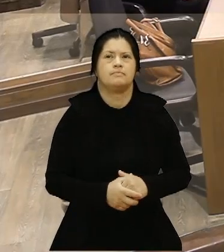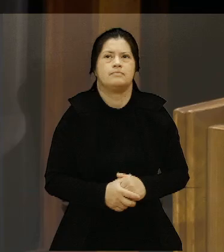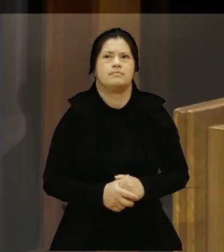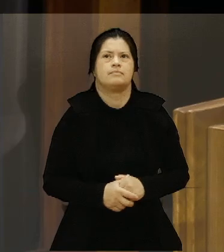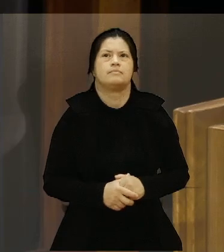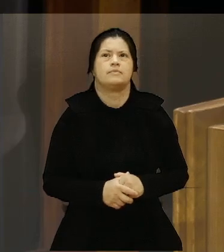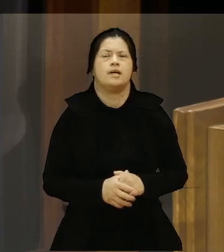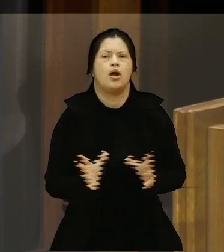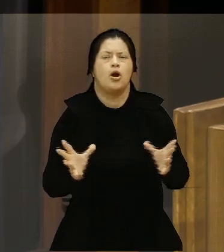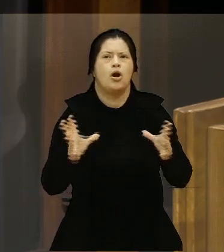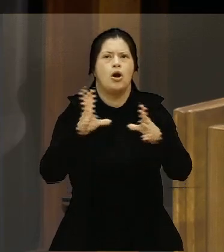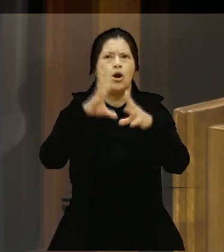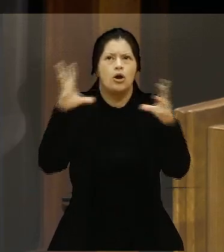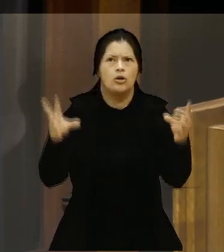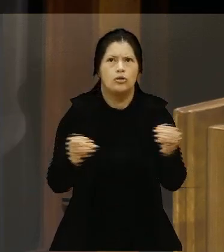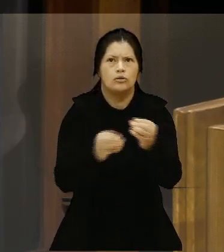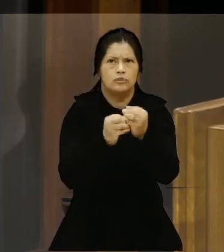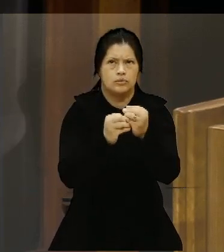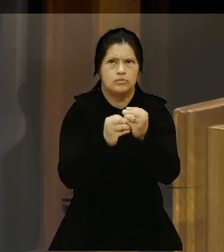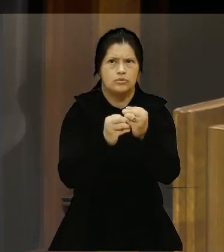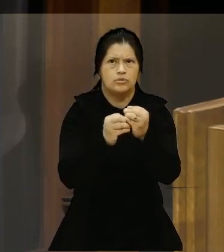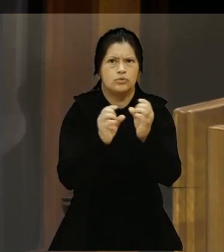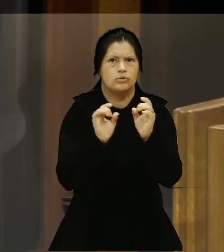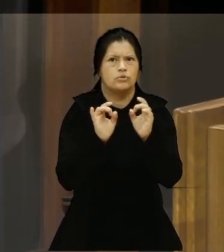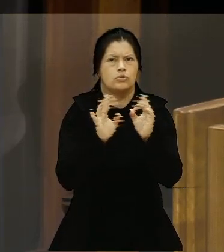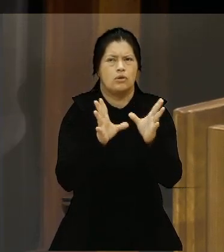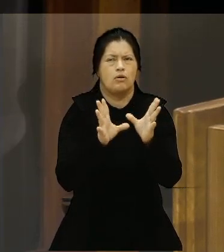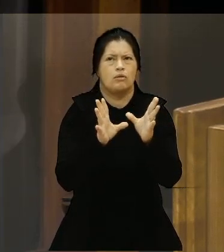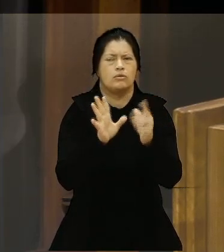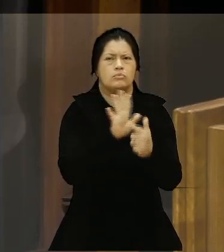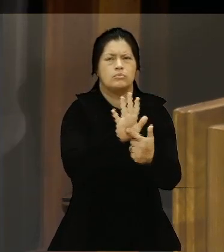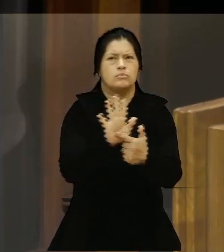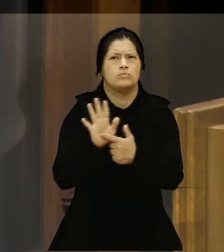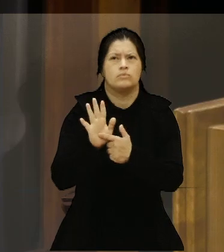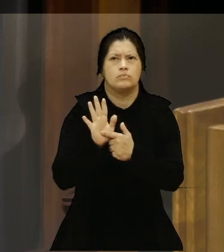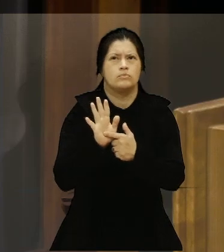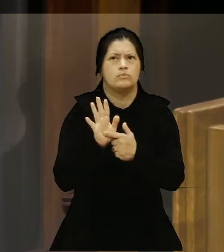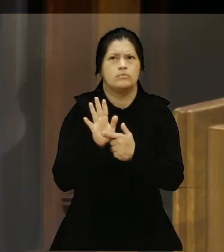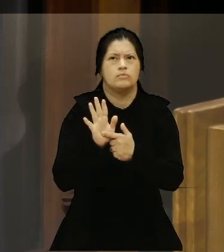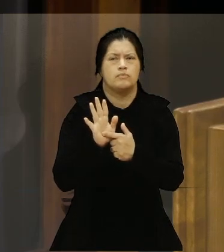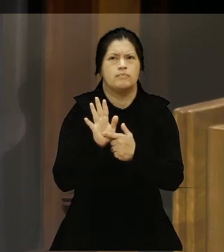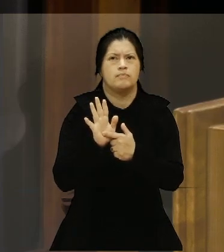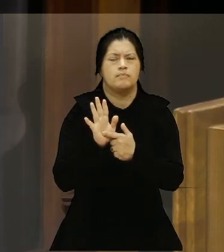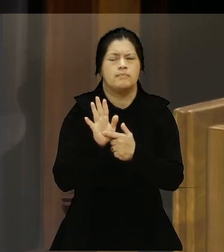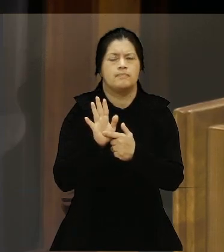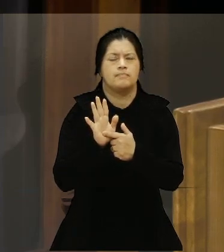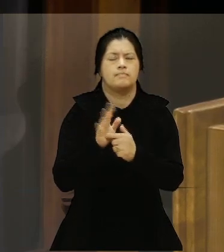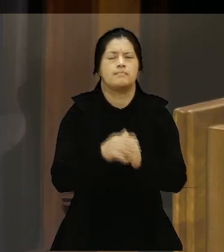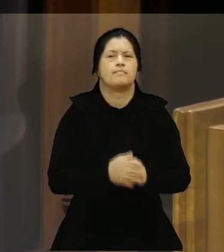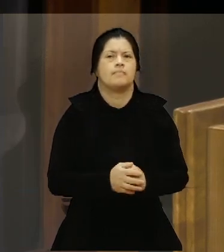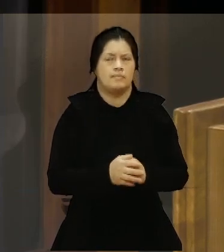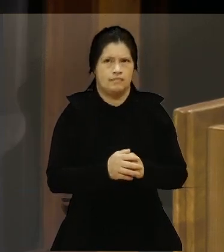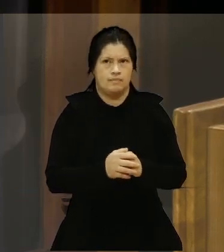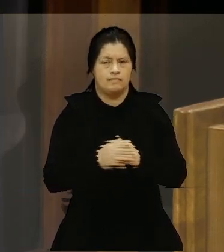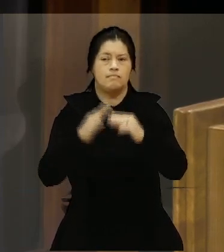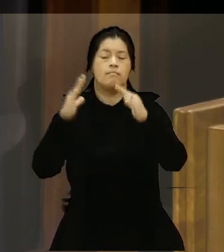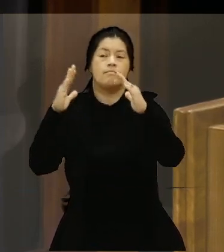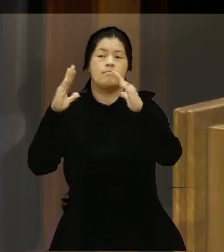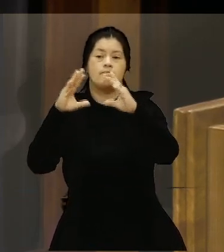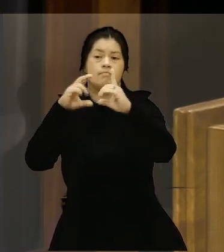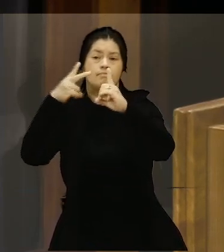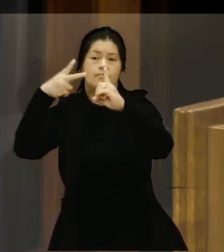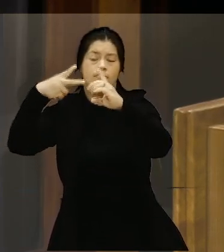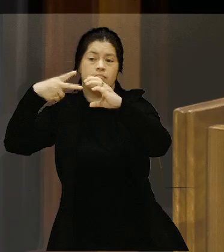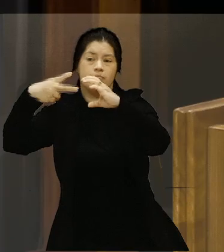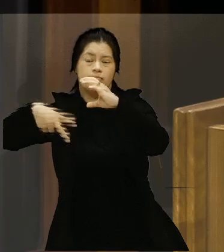para concluir, senhor presidente, então, como eu coloquei ali, né, que a Câmara de Vereadores, essa casa, como já foi colocado por